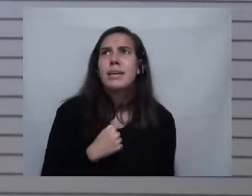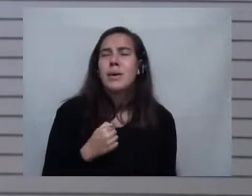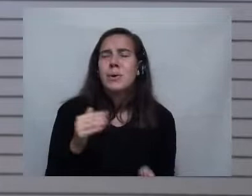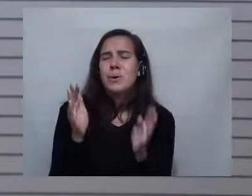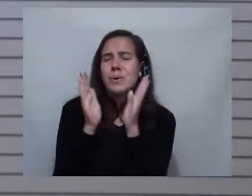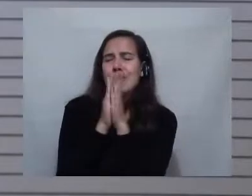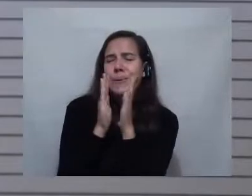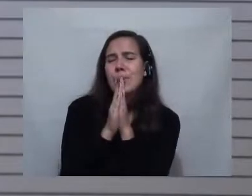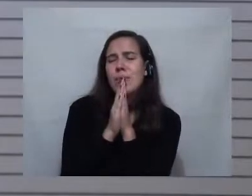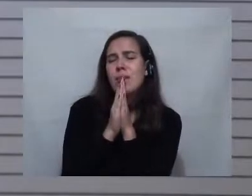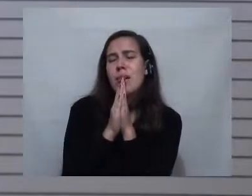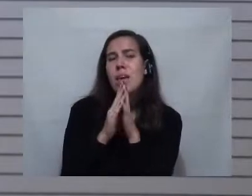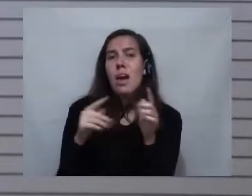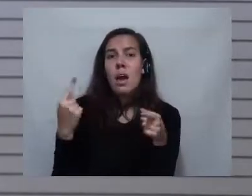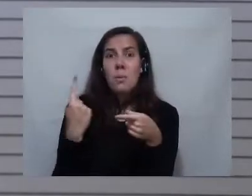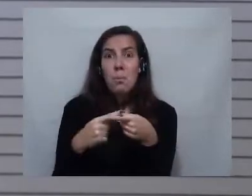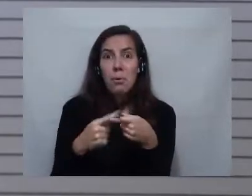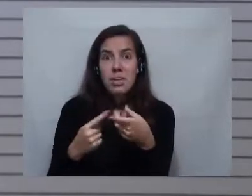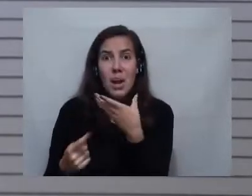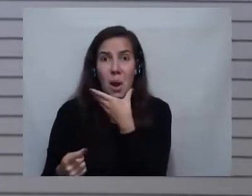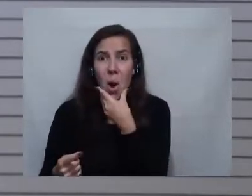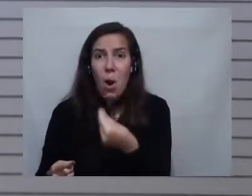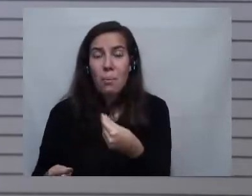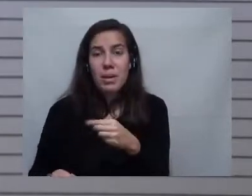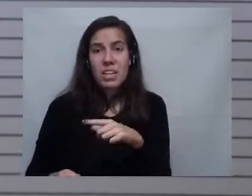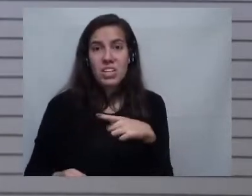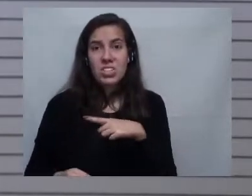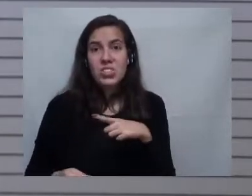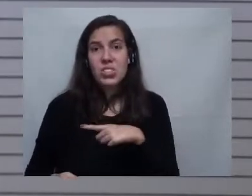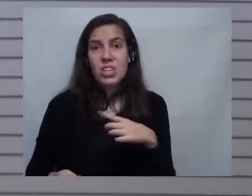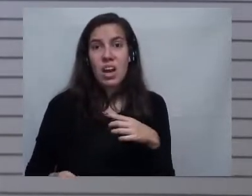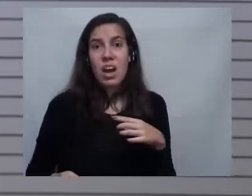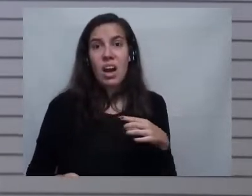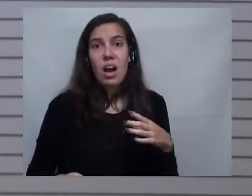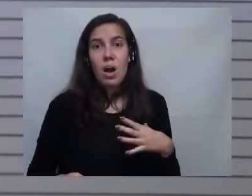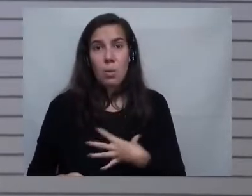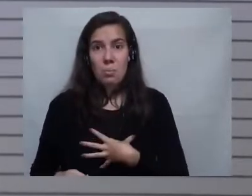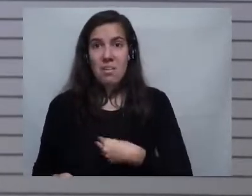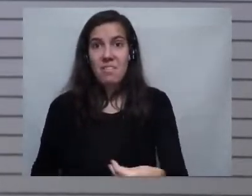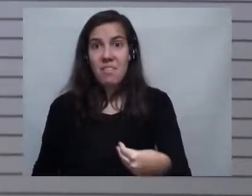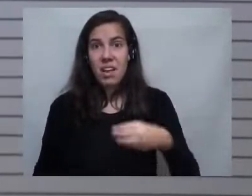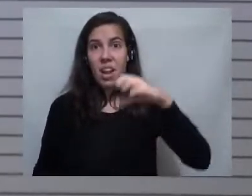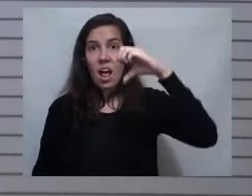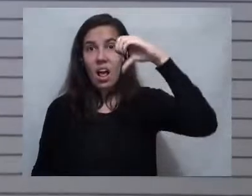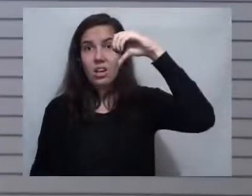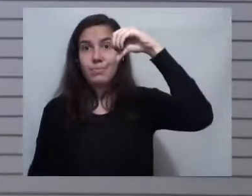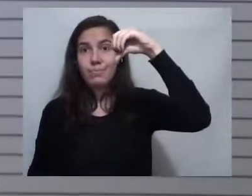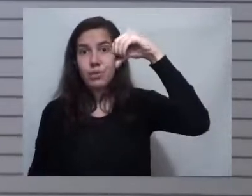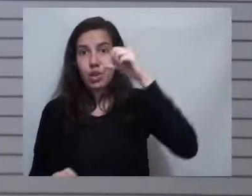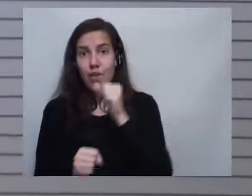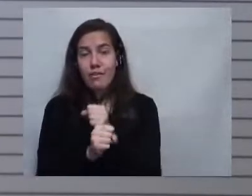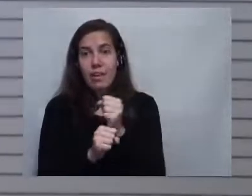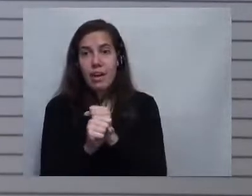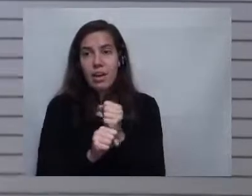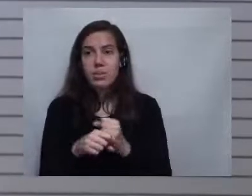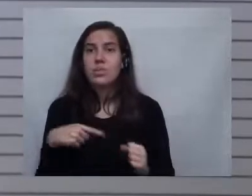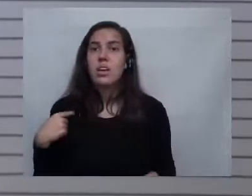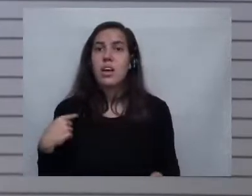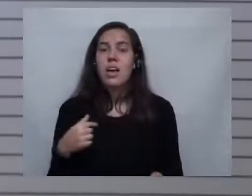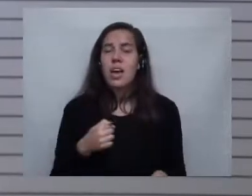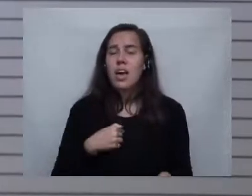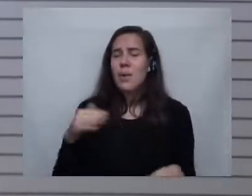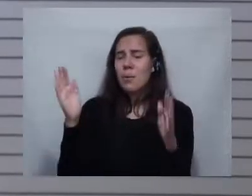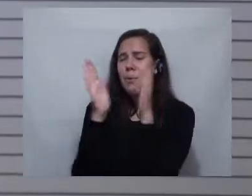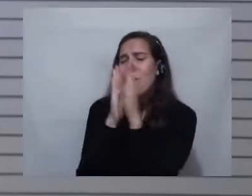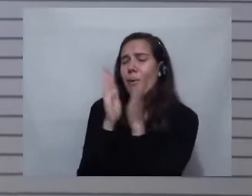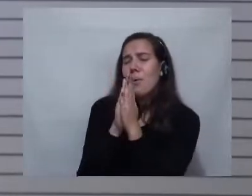fiquei pensando só na menina paizão monte de coisa para consertar Eu morei fui embora